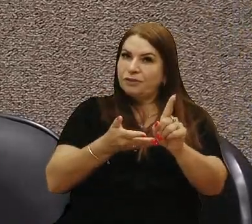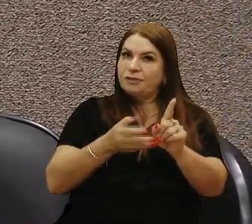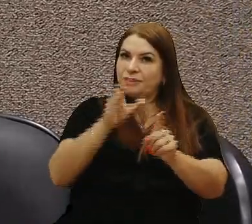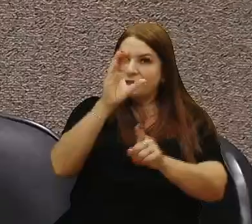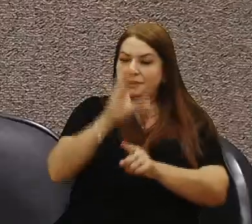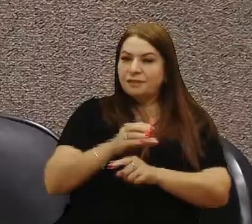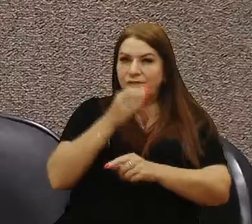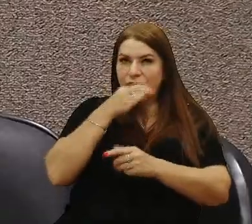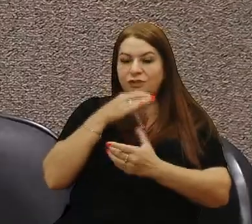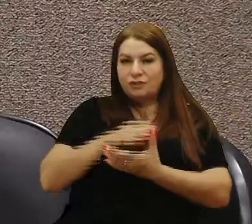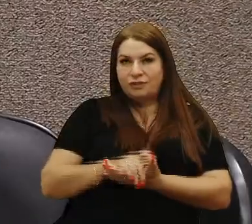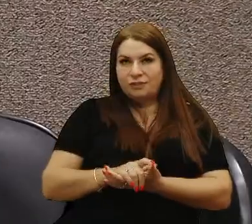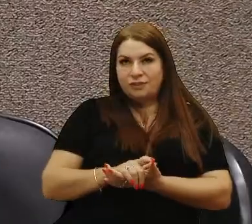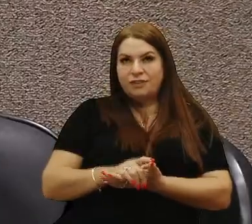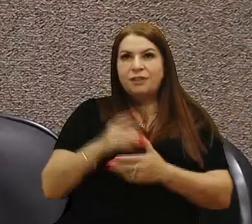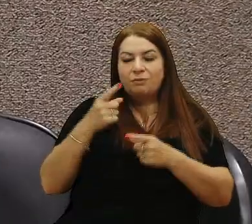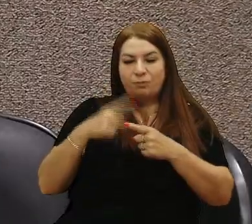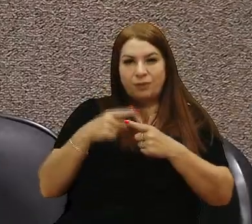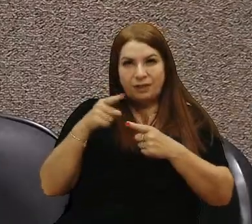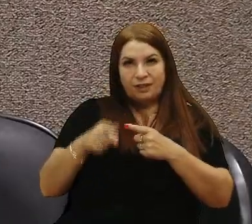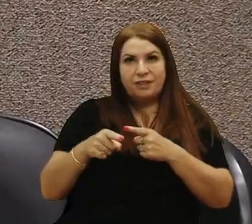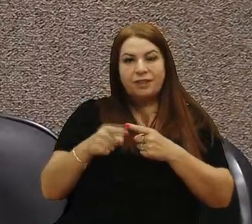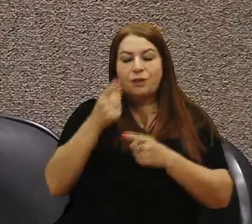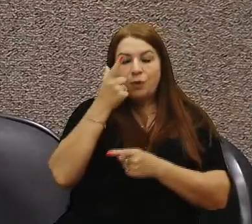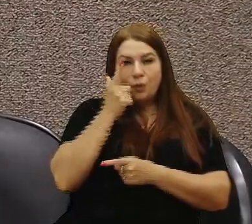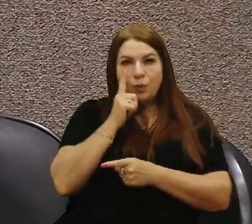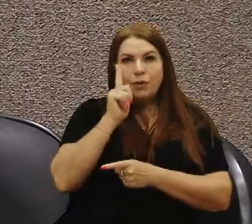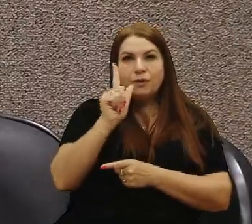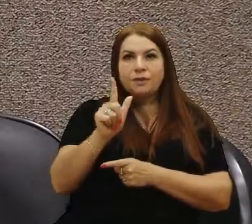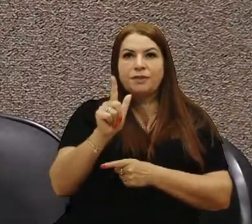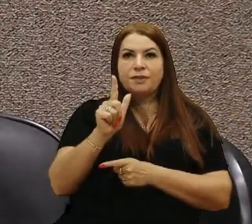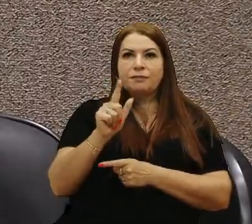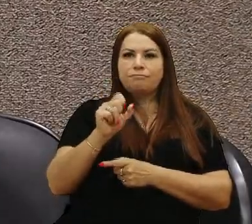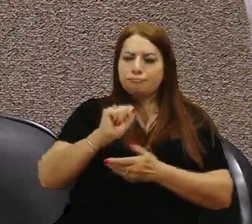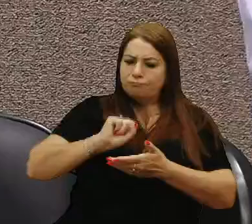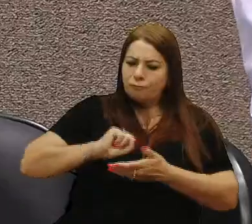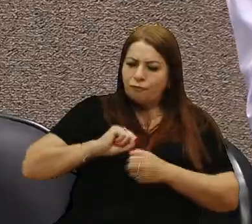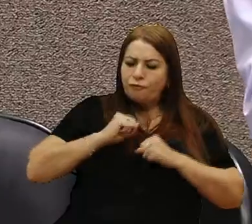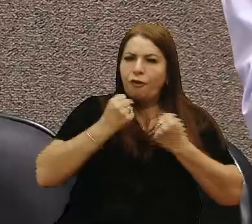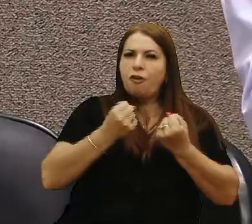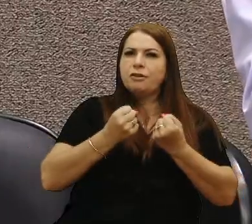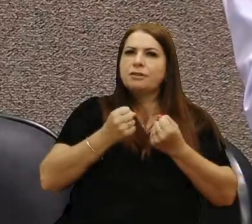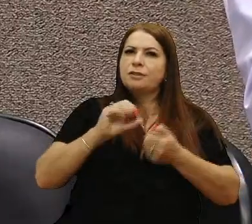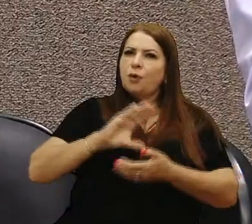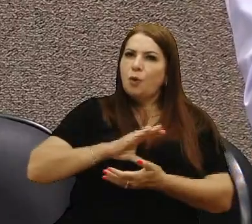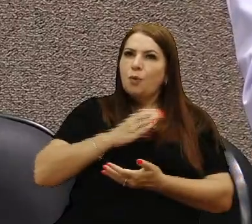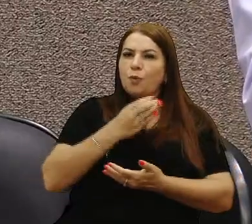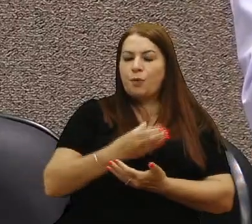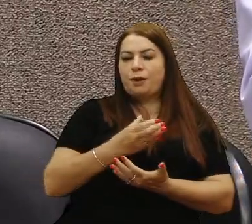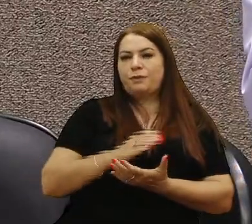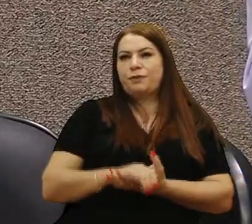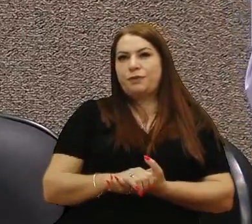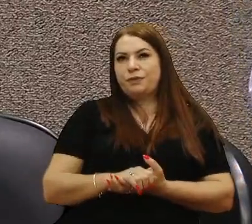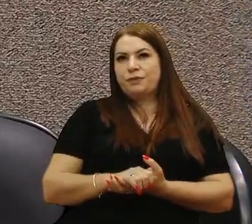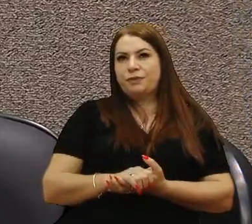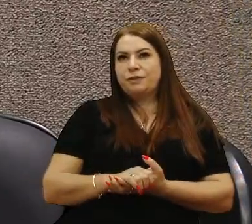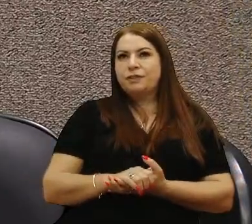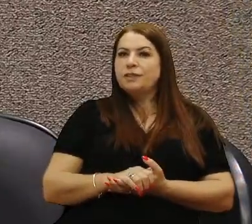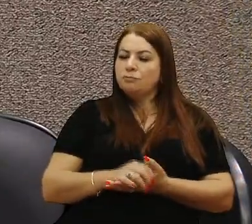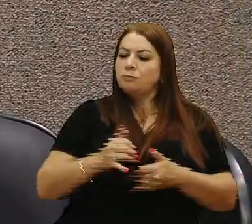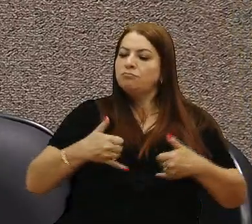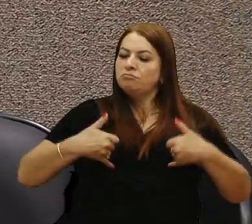cidadão caxiense. Porque esse conquistou com garra, coragem e muita